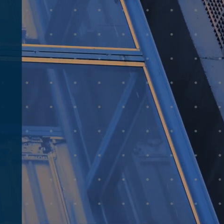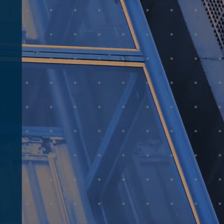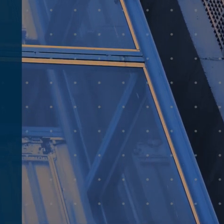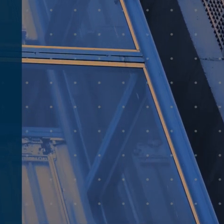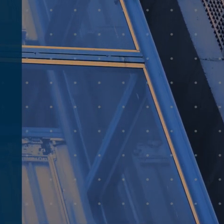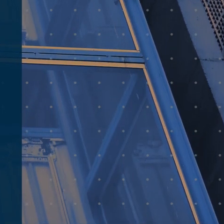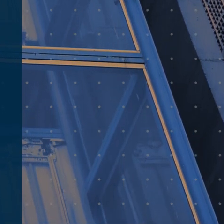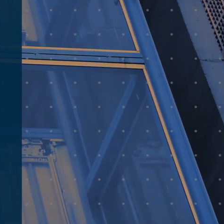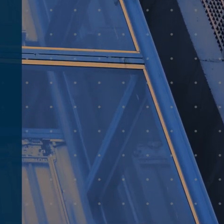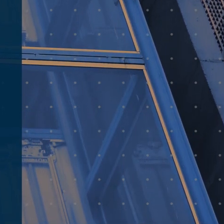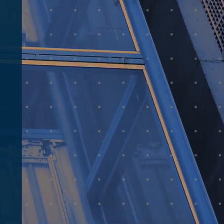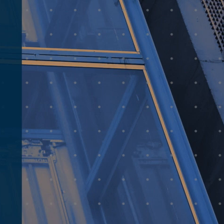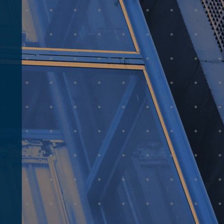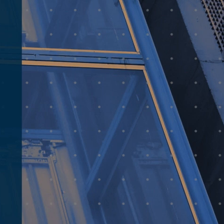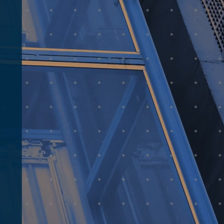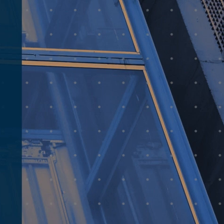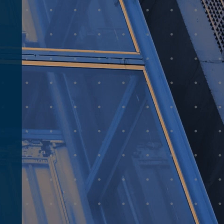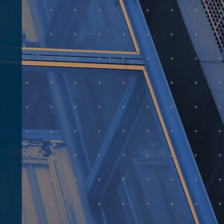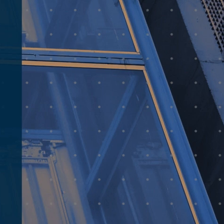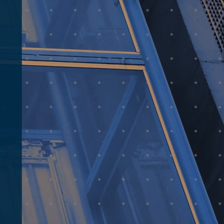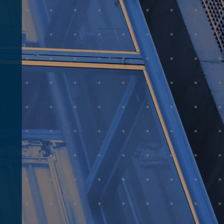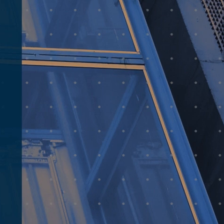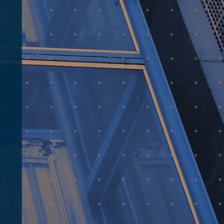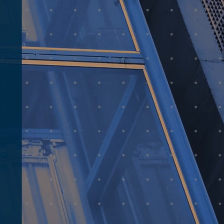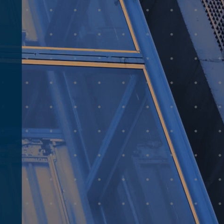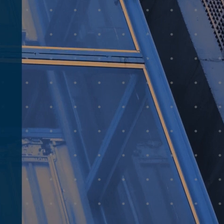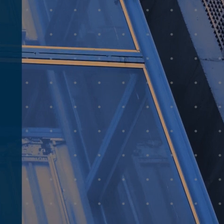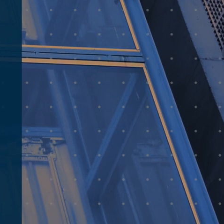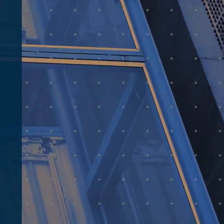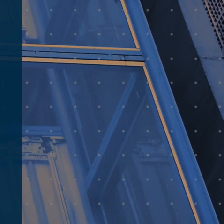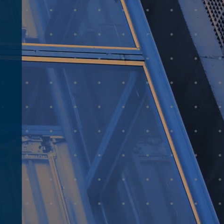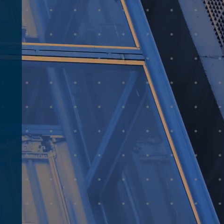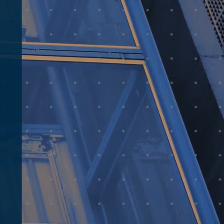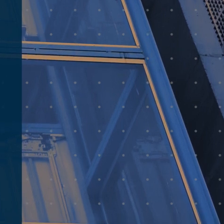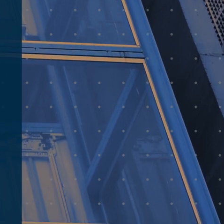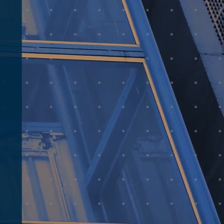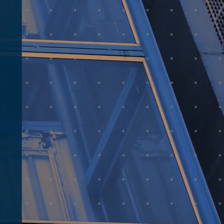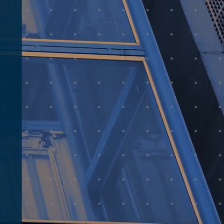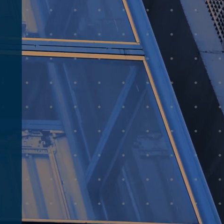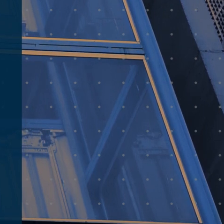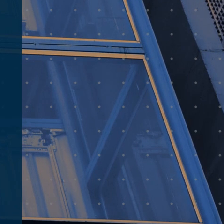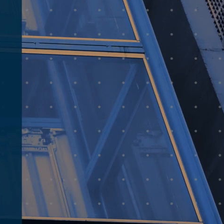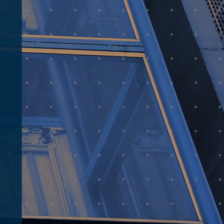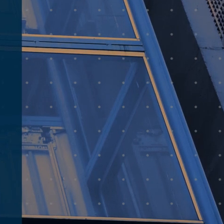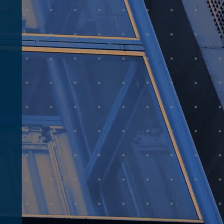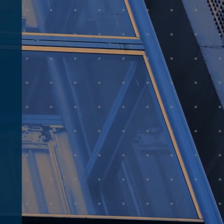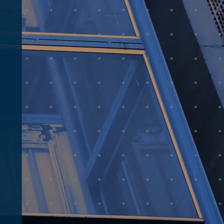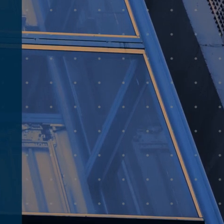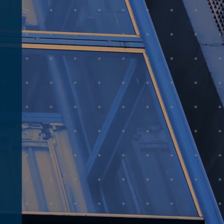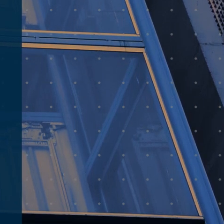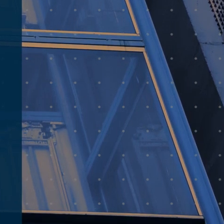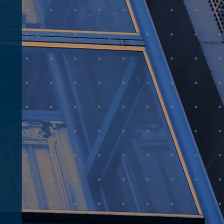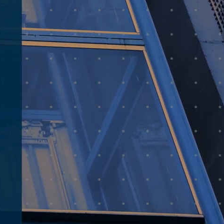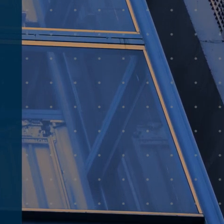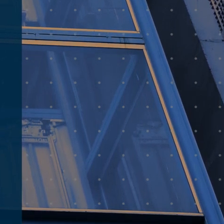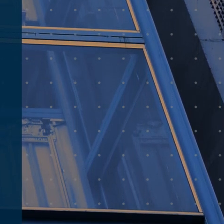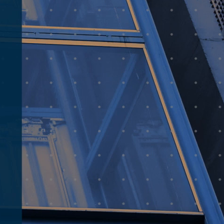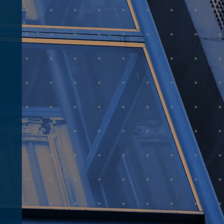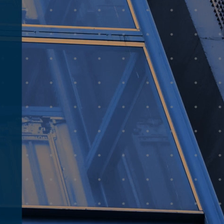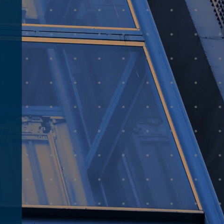de carga e descarga de mercadoria, ajudante de cozinha, ajudante de obras, ajudante de